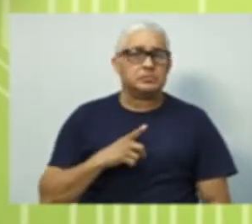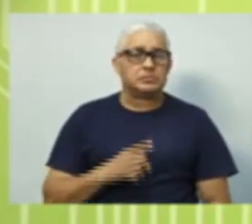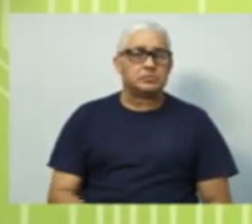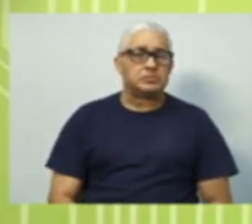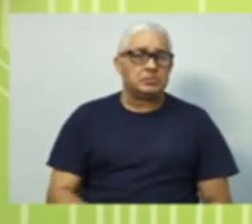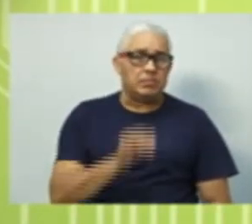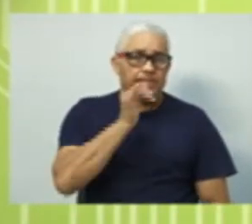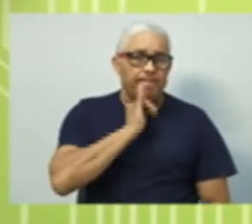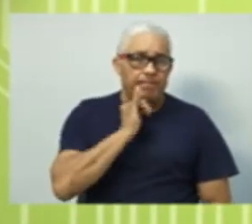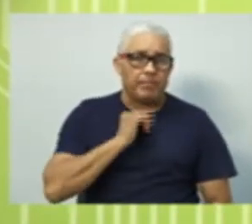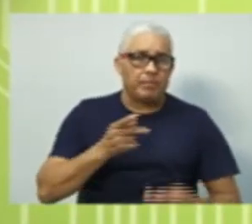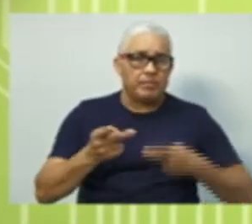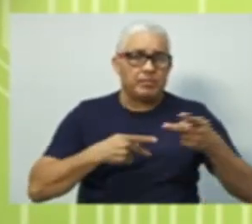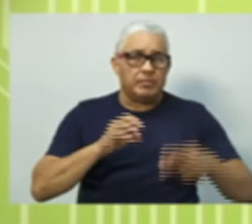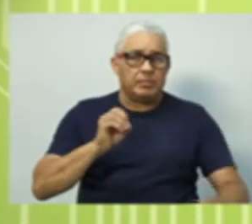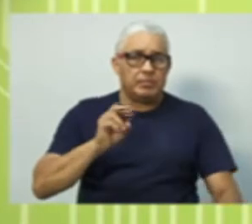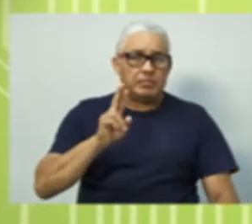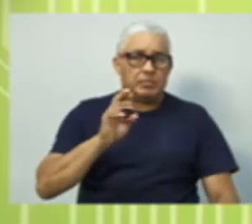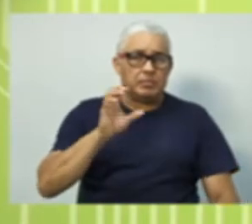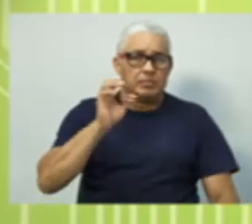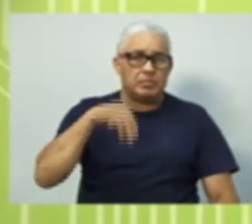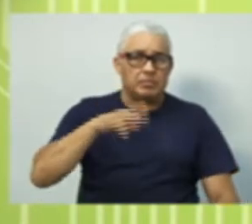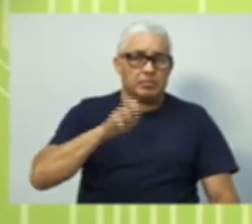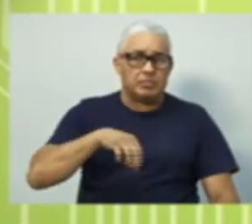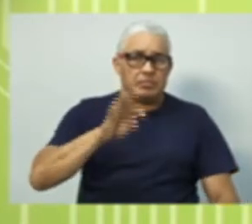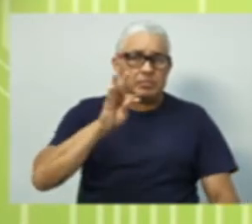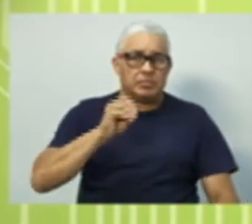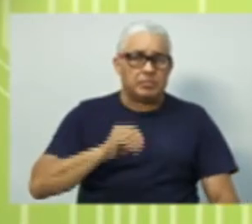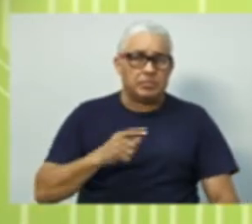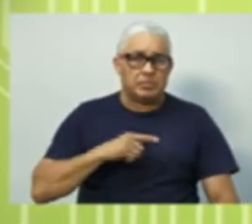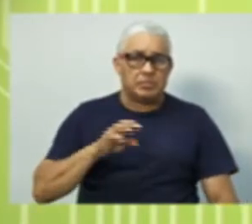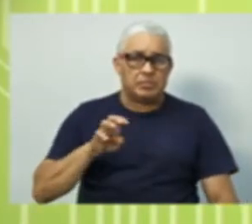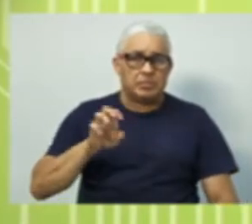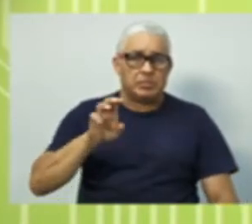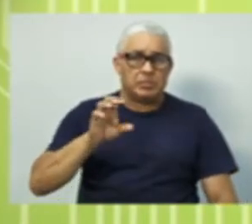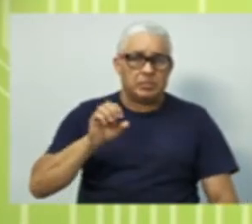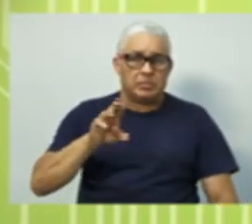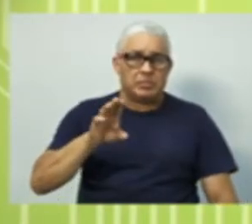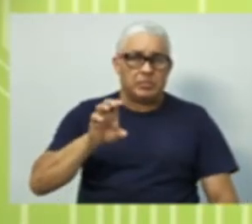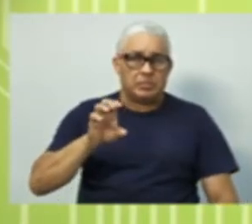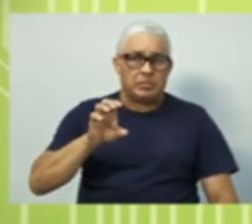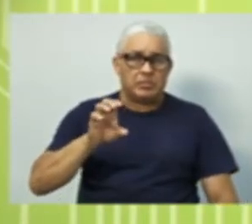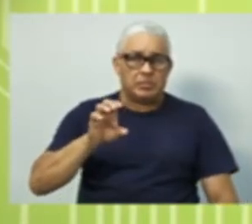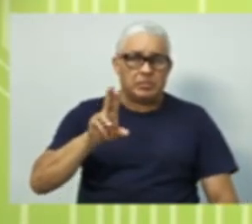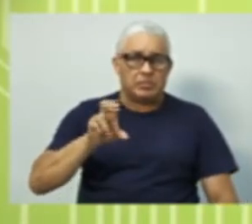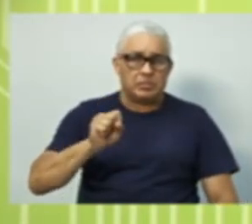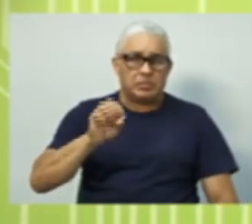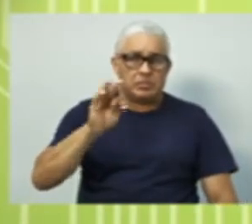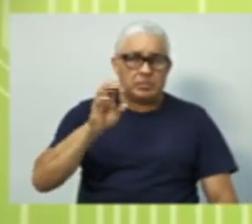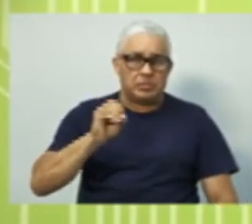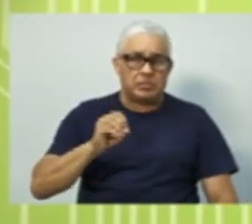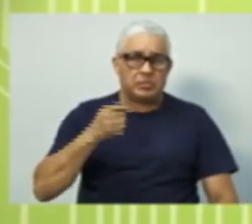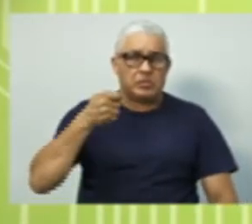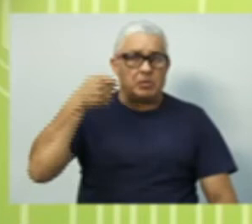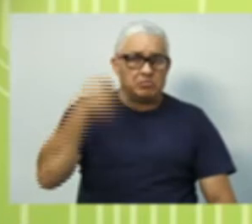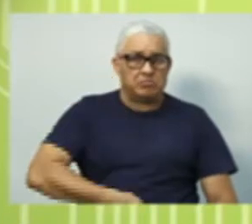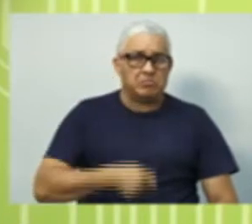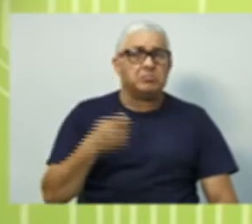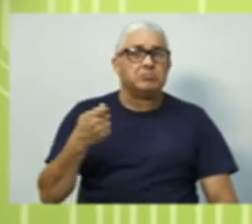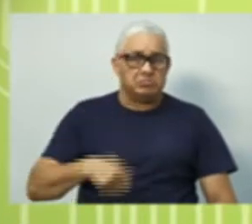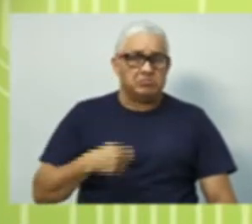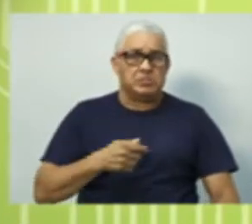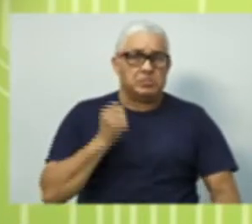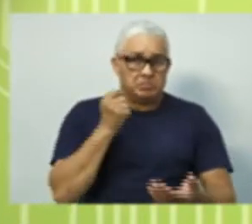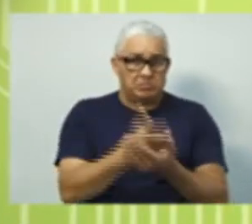real custo, se você suporta ou não. Aí começa a ficar apertado, não sabe por quê. Mas é por conta disso. Você deixou de incluir esses